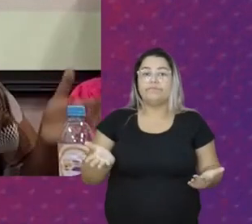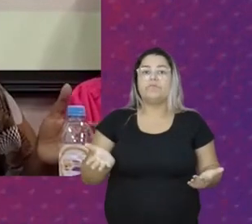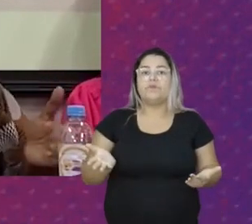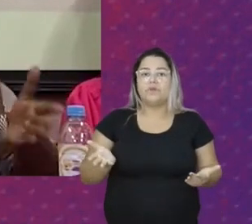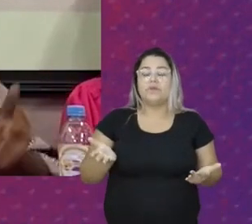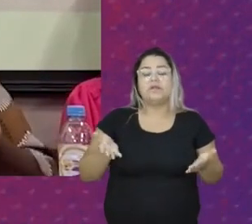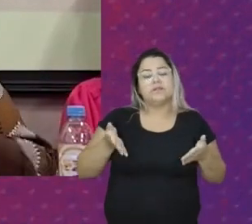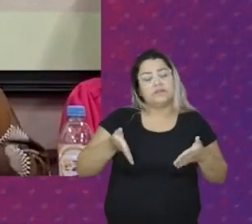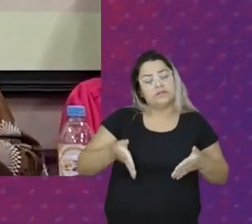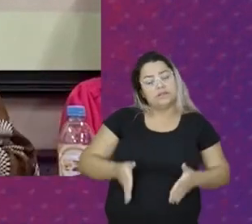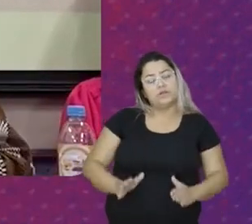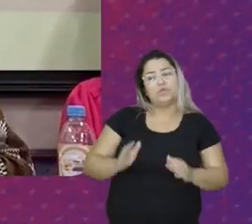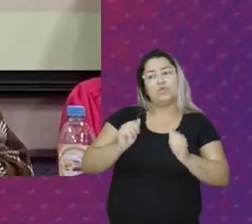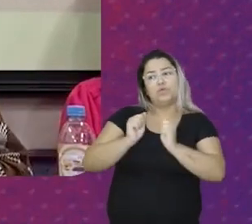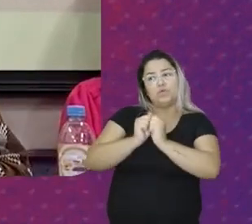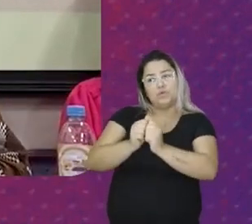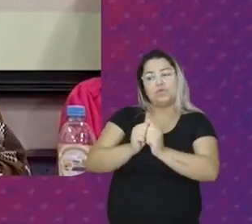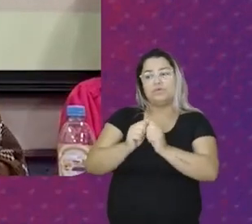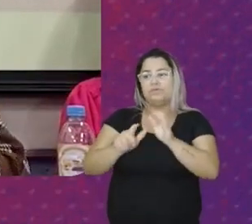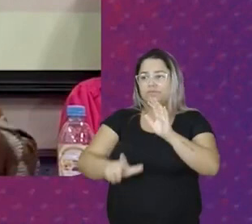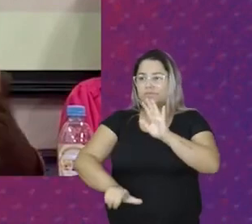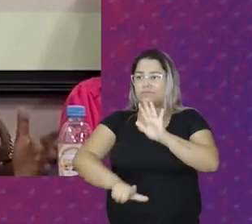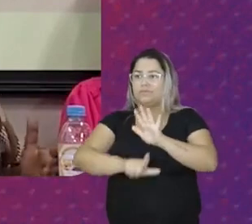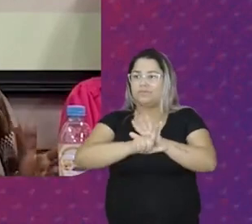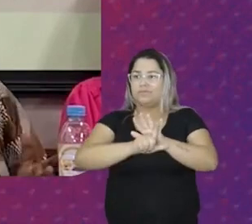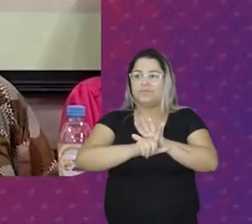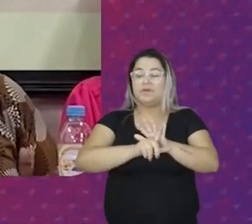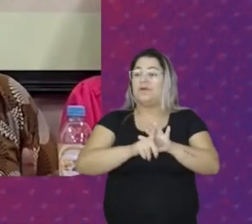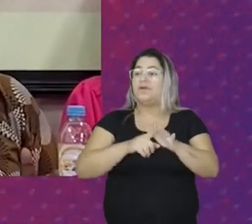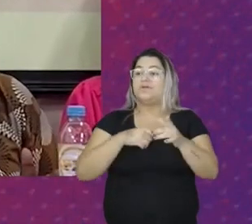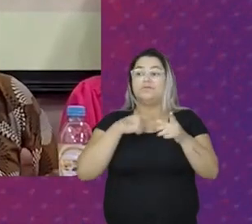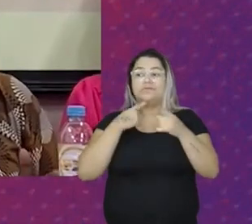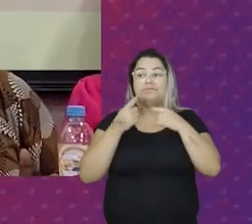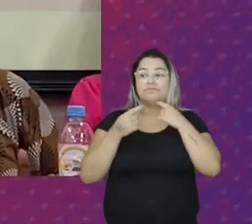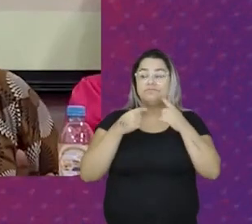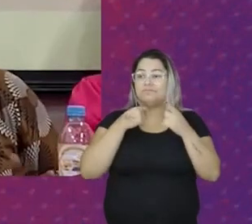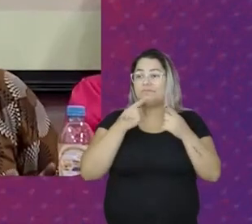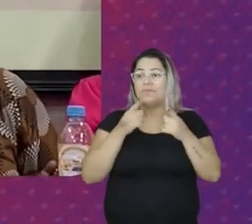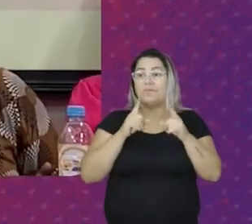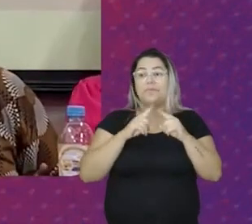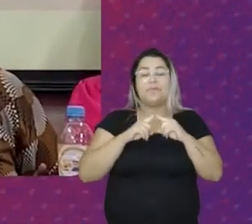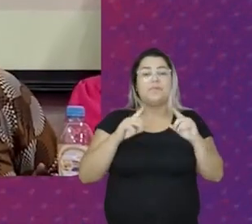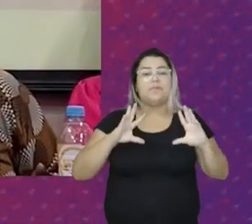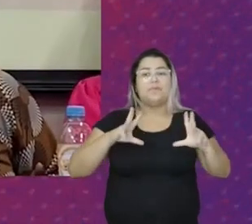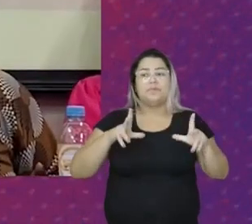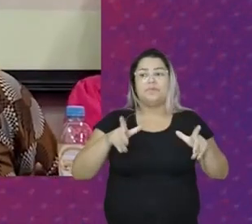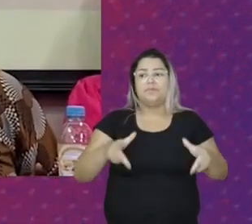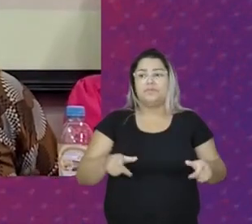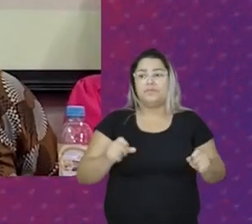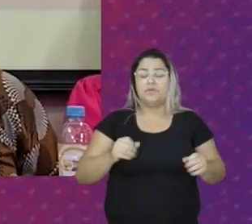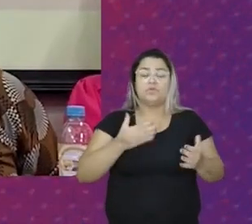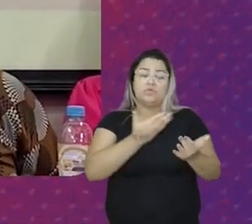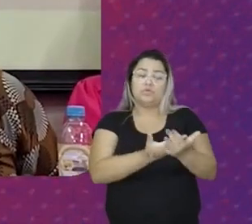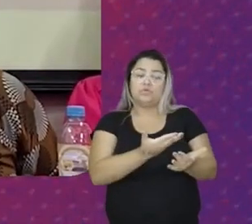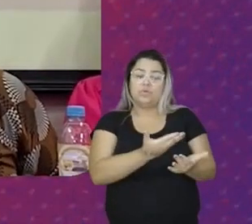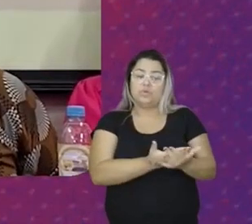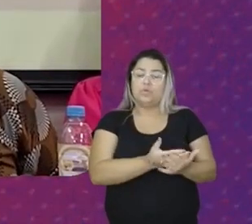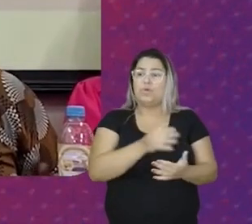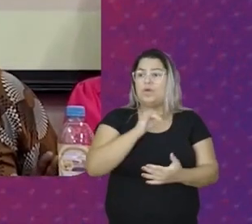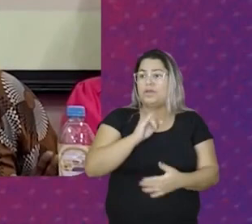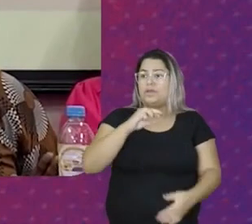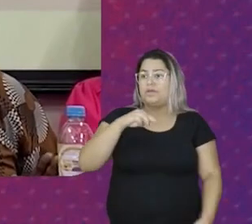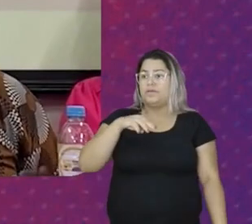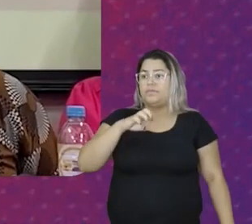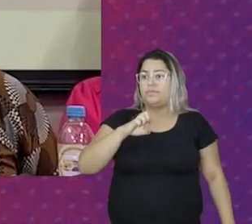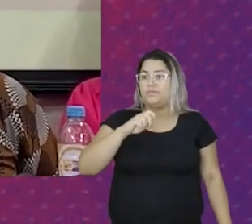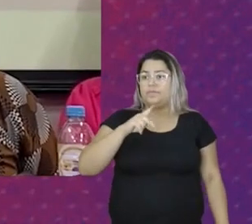Vocês nasceram junto com a legislação. Ninguém estudou. Mas todo mundo aqui estudou o Império Romano,